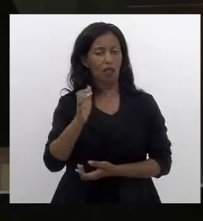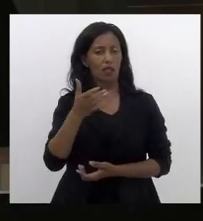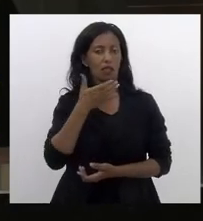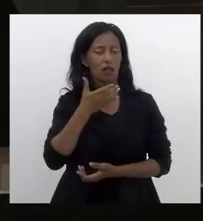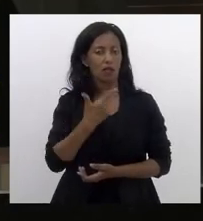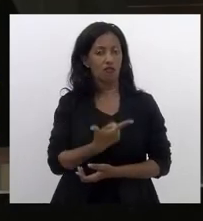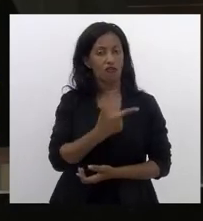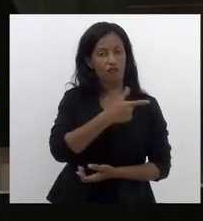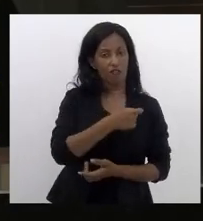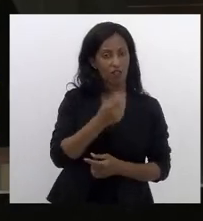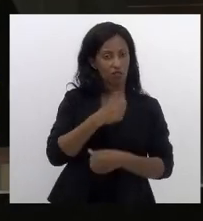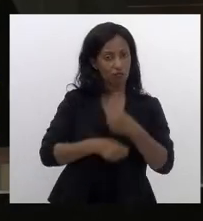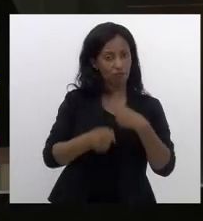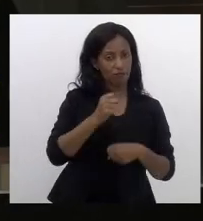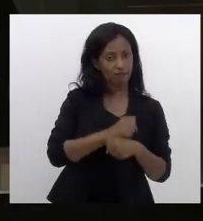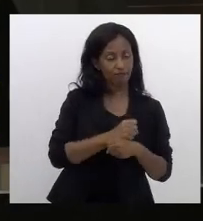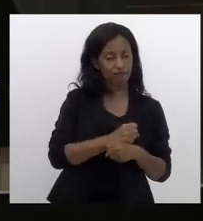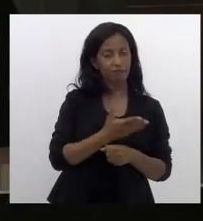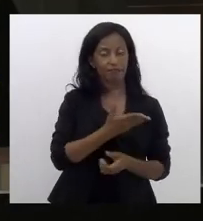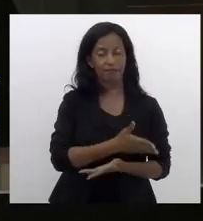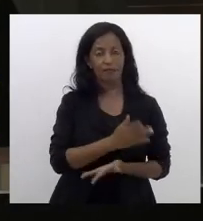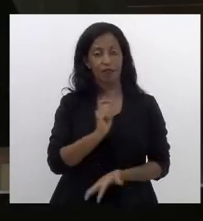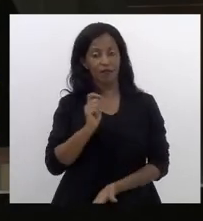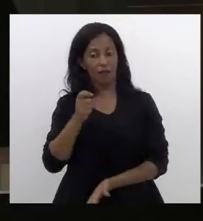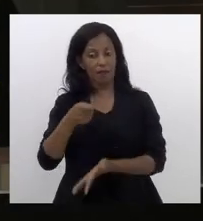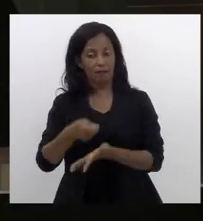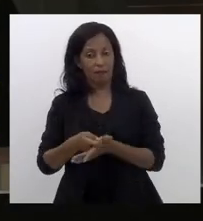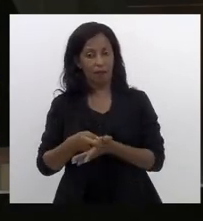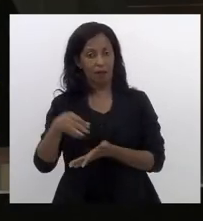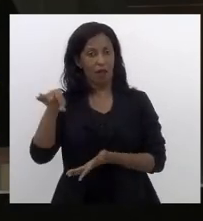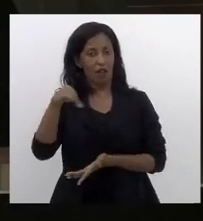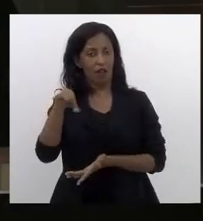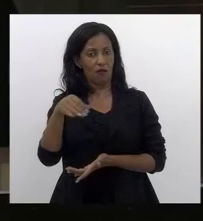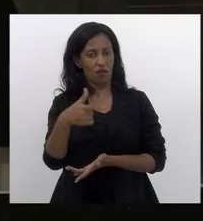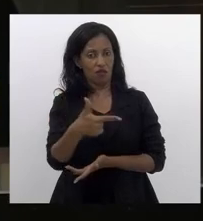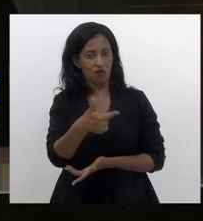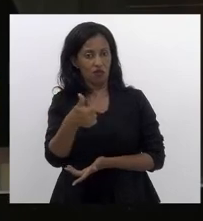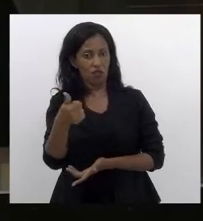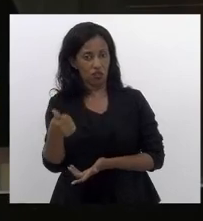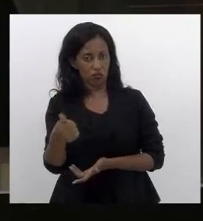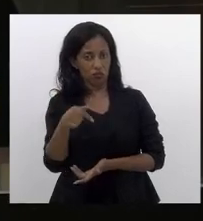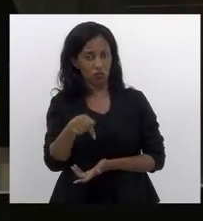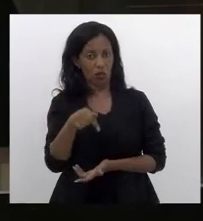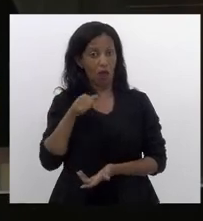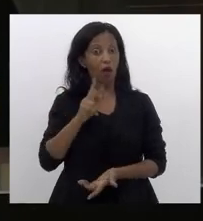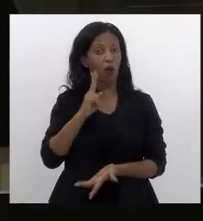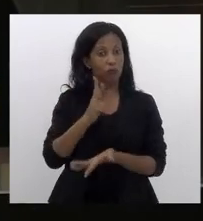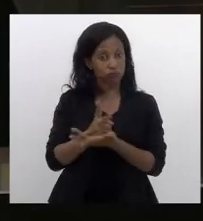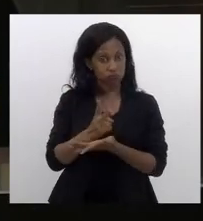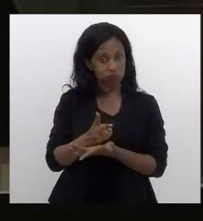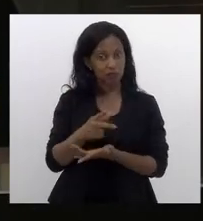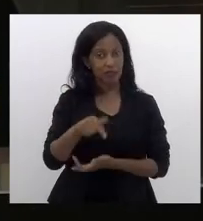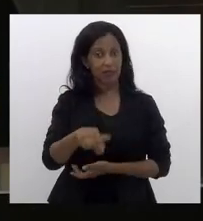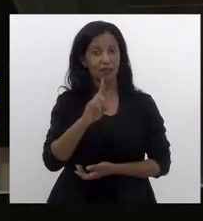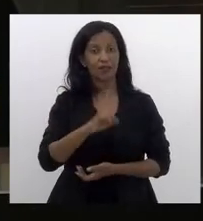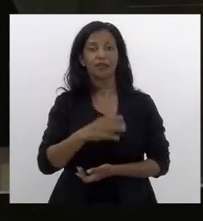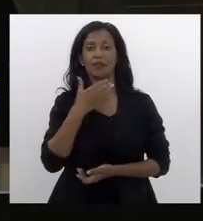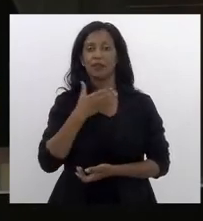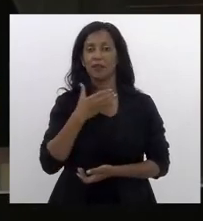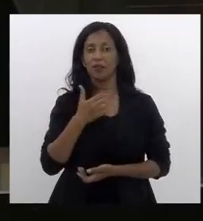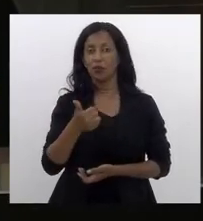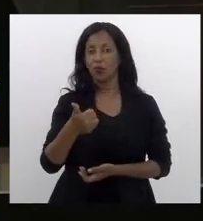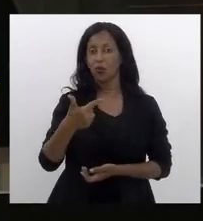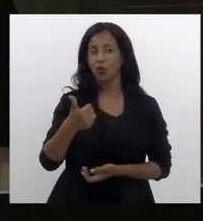20. Vai pagar a folha de dezembro de 21, ainda em dezembro. Então, são